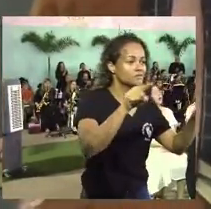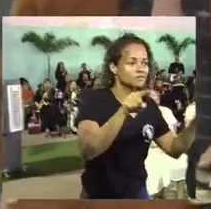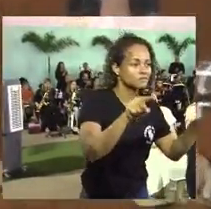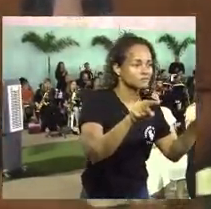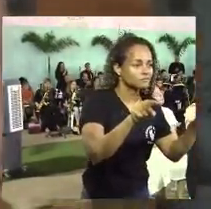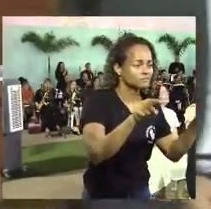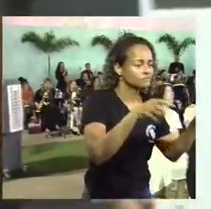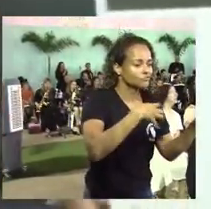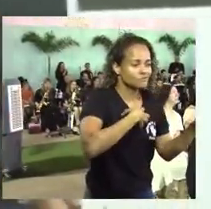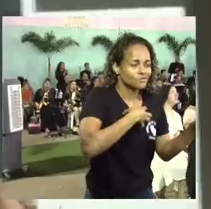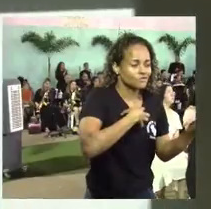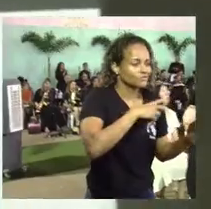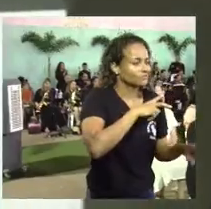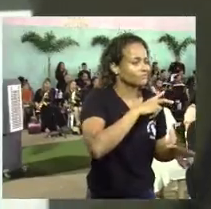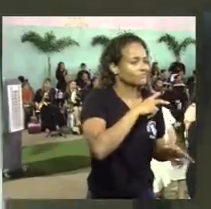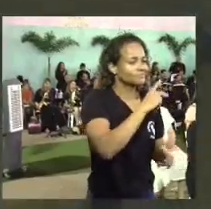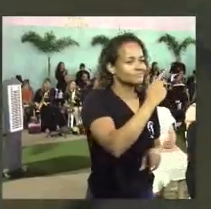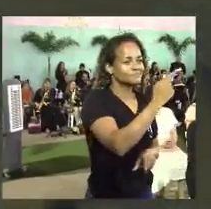amando